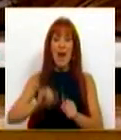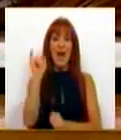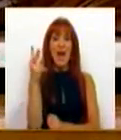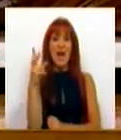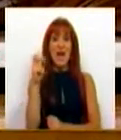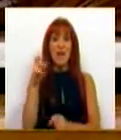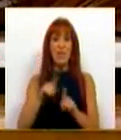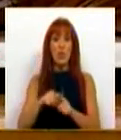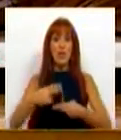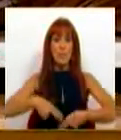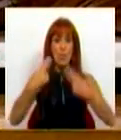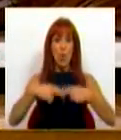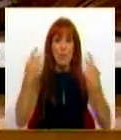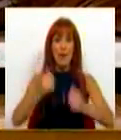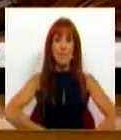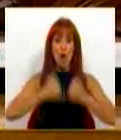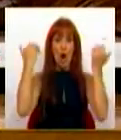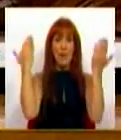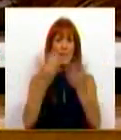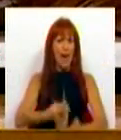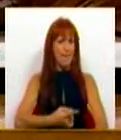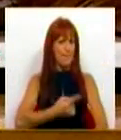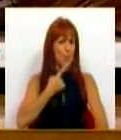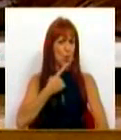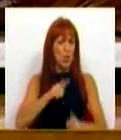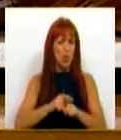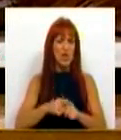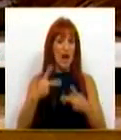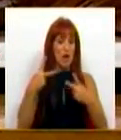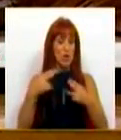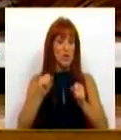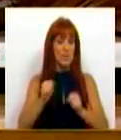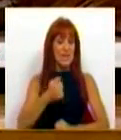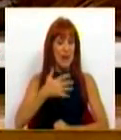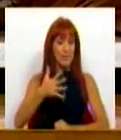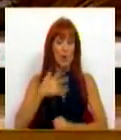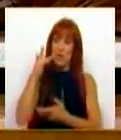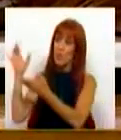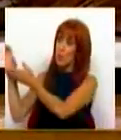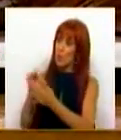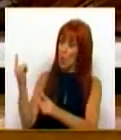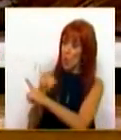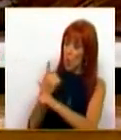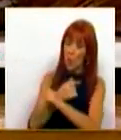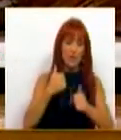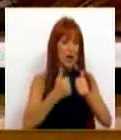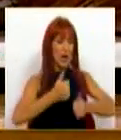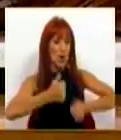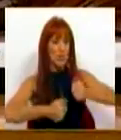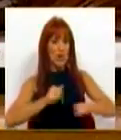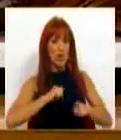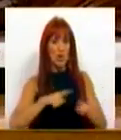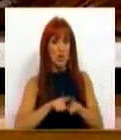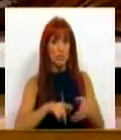IVA alfandegário, melhorando substancialmente a tesouraria das empresas importadoras e a competitividade dos